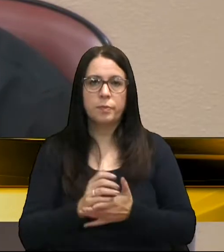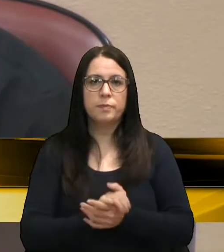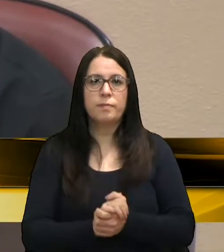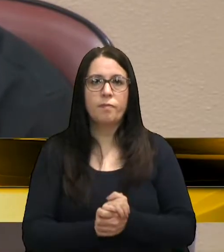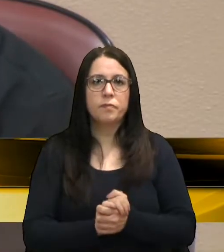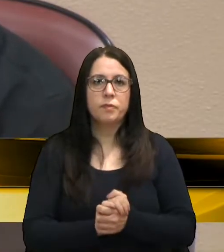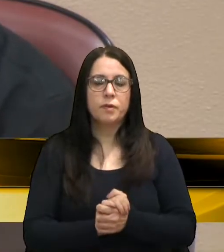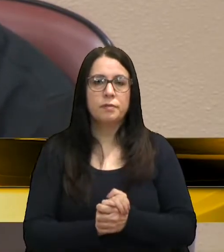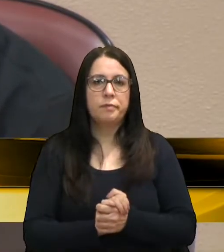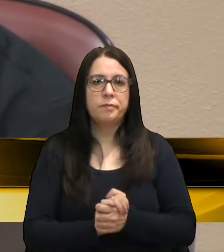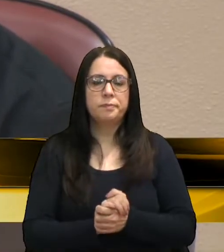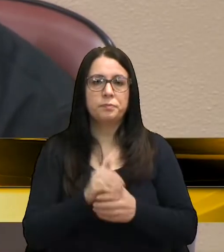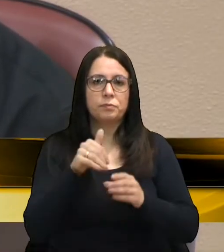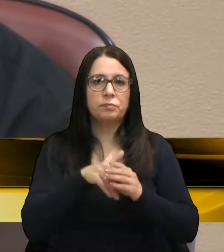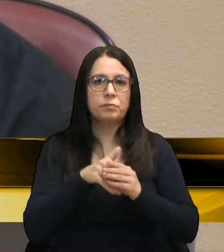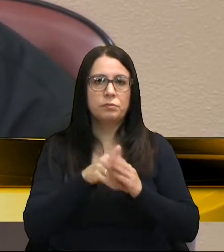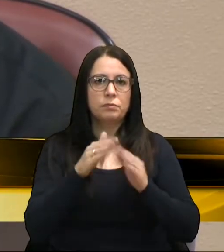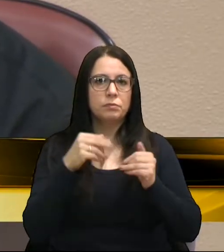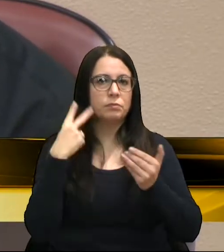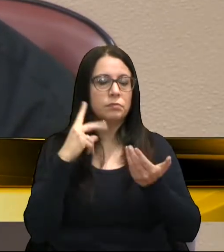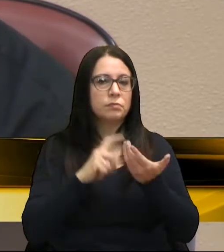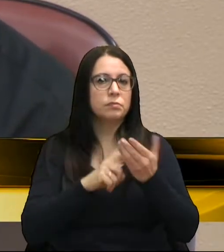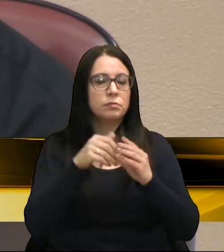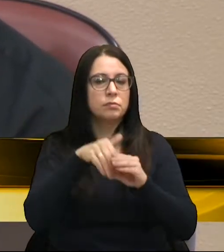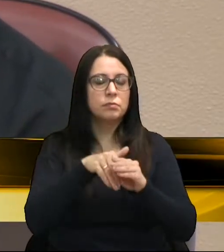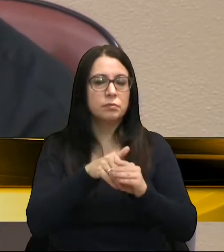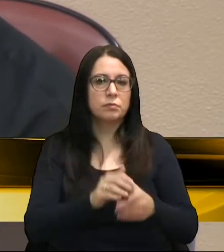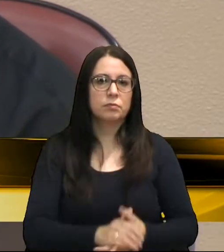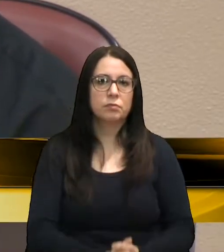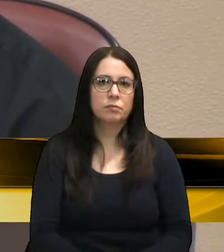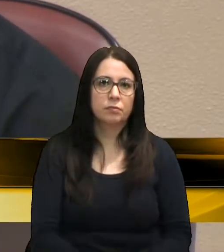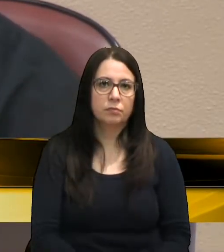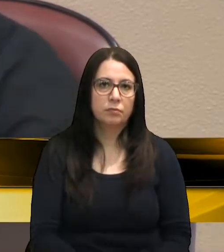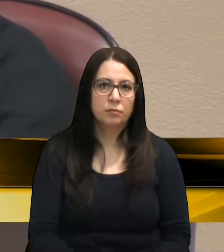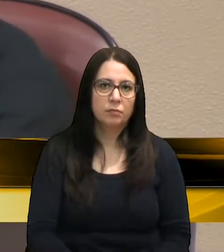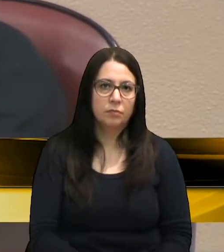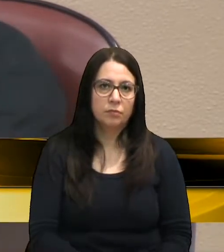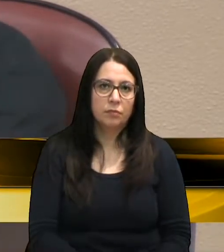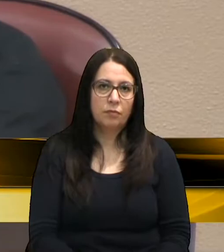providências. Em votação, solicito aos vereadores que registrem seus votos.